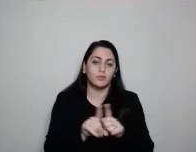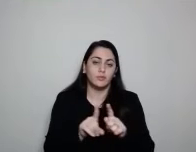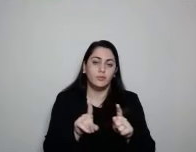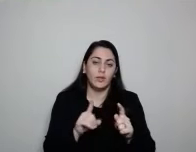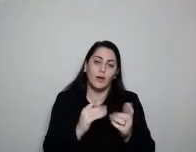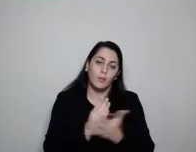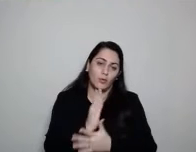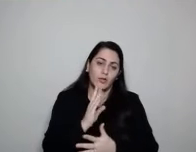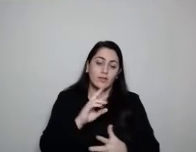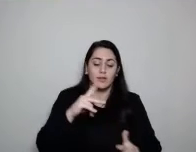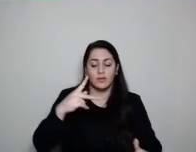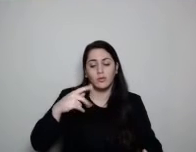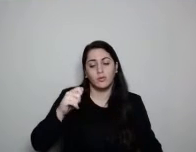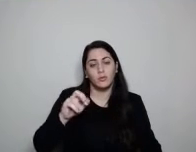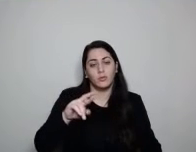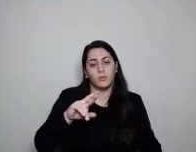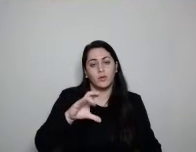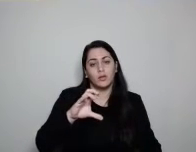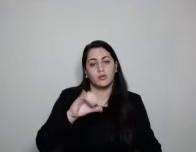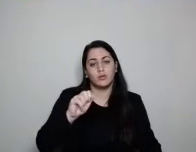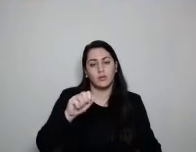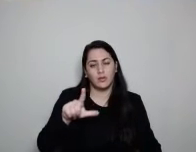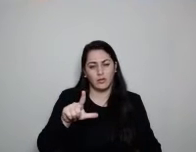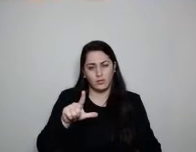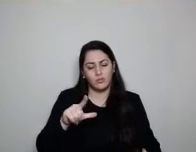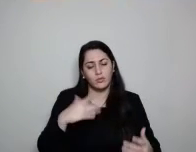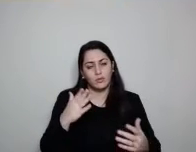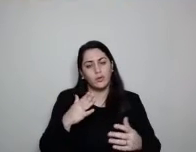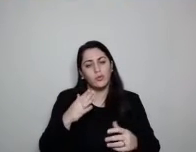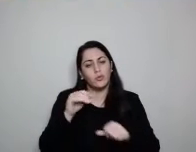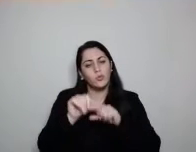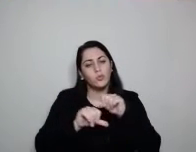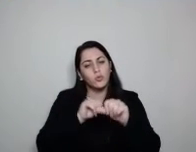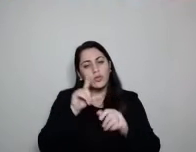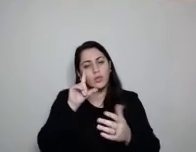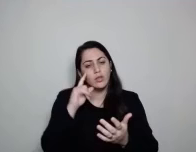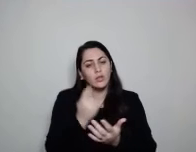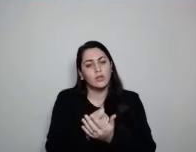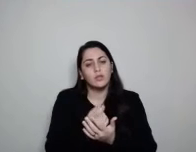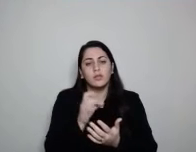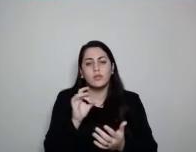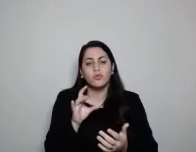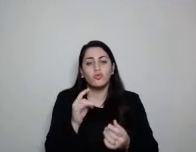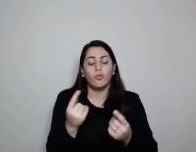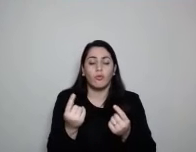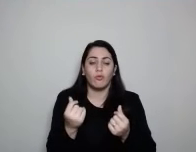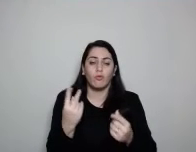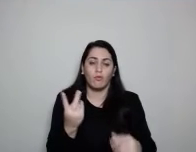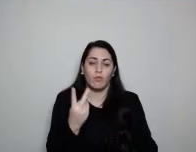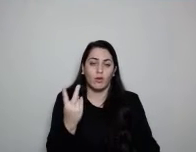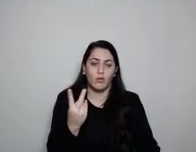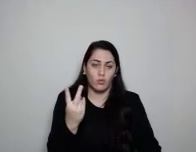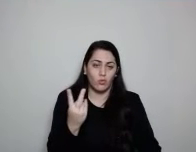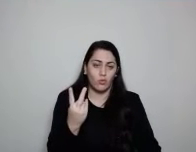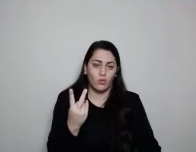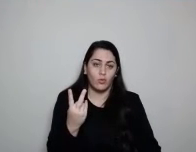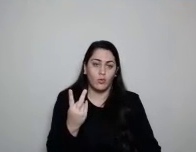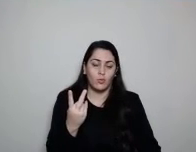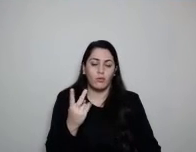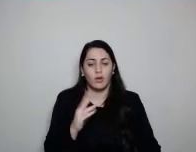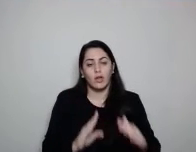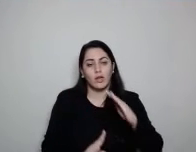estou a reformar a sentença apenas no que diz respeito ao valor para que ele fique limitado ao que